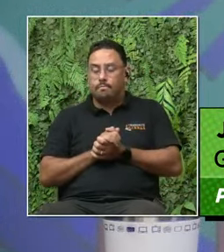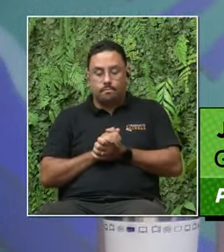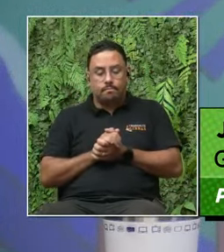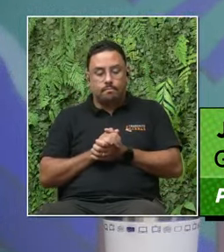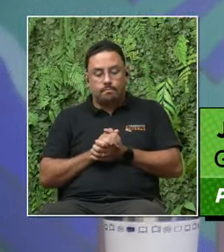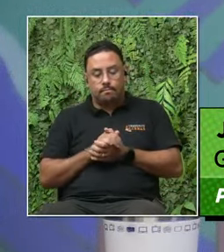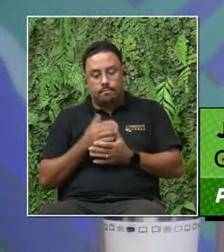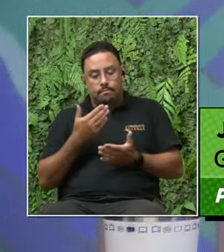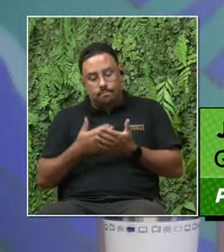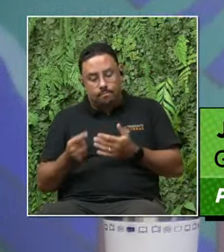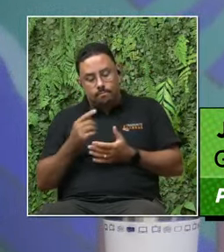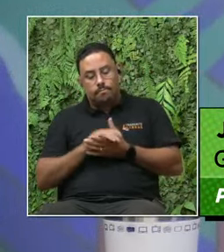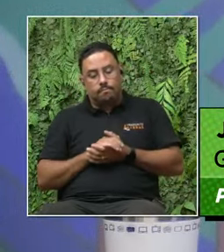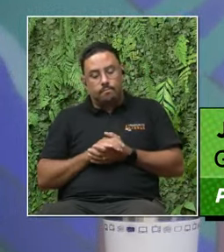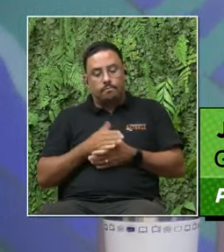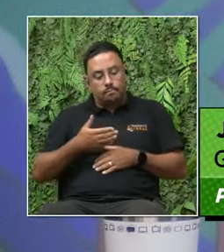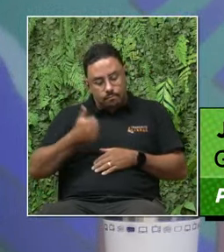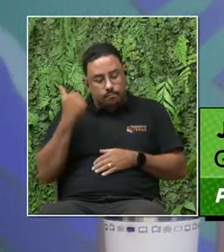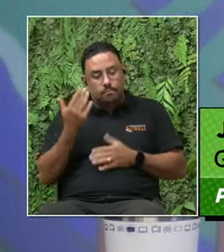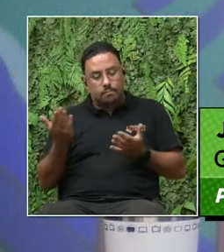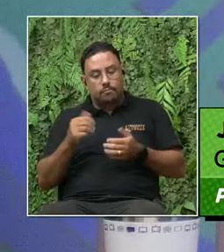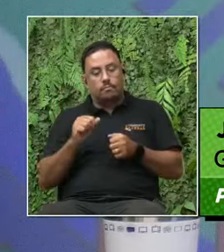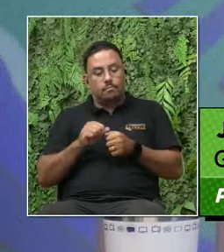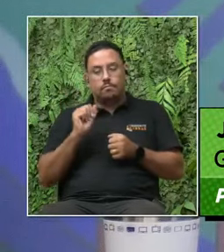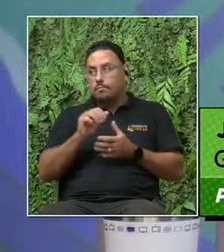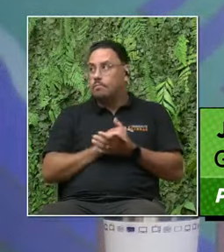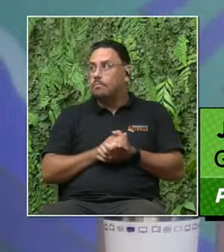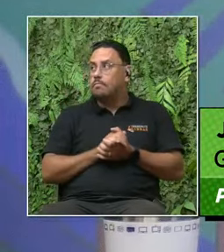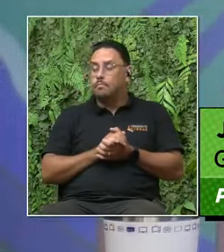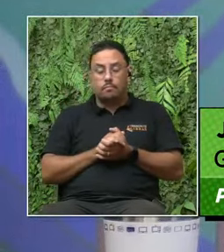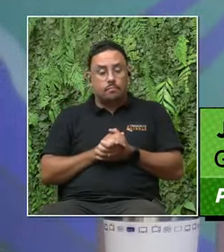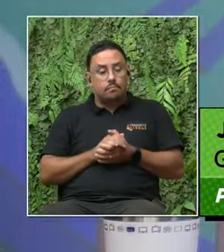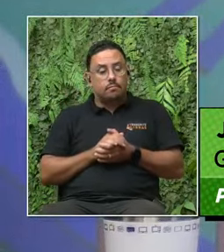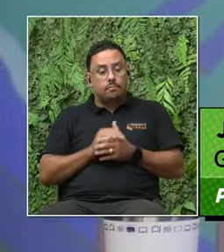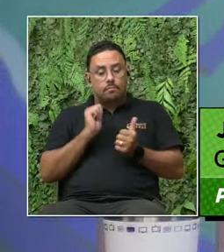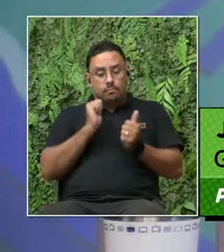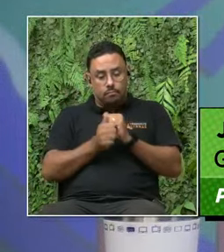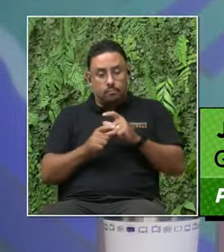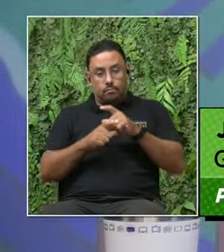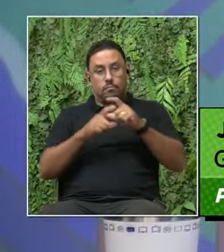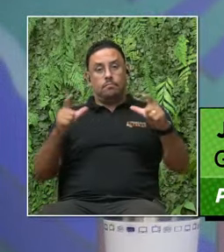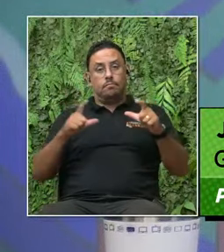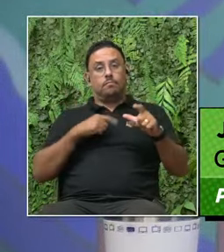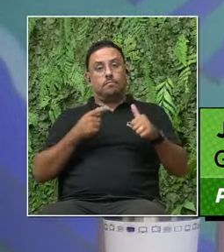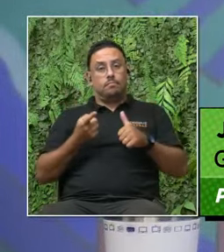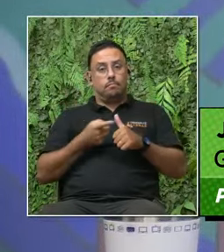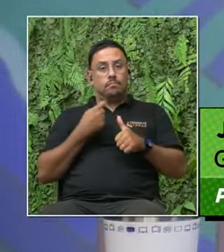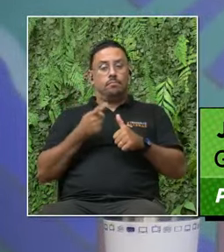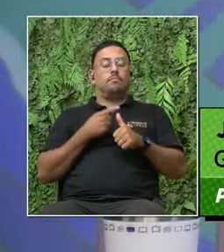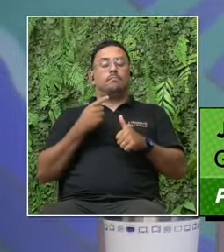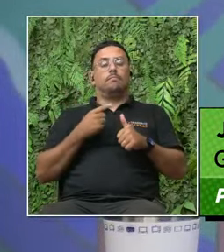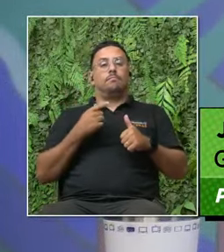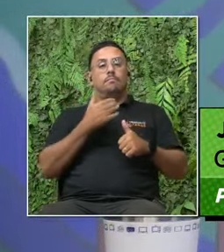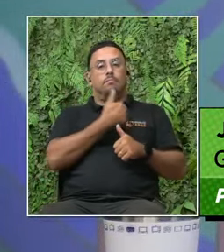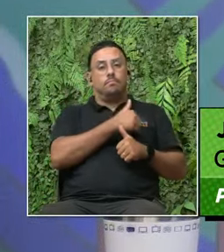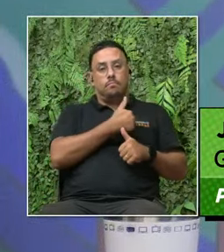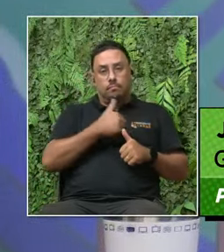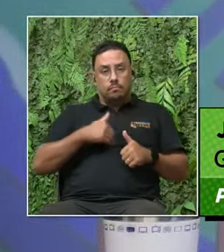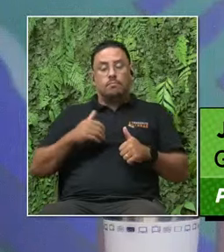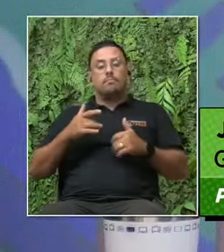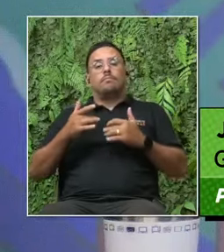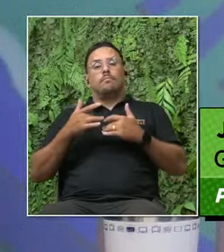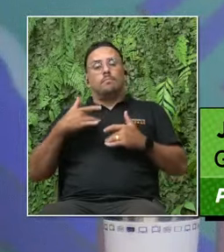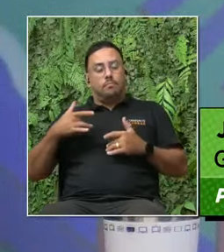abaix nessa nota aí poderia ser melhor mas ele hoje não fez aquele grande jogo que fez por exemplo no primeiro clássico e também na